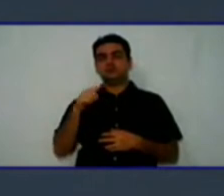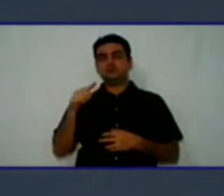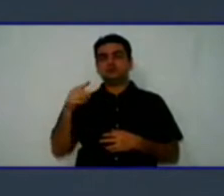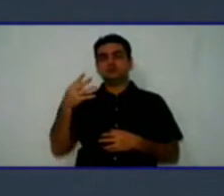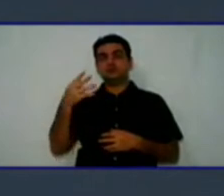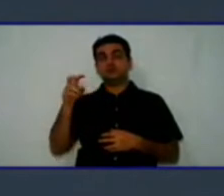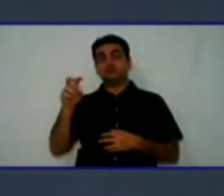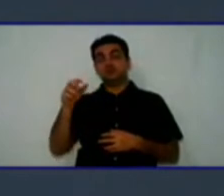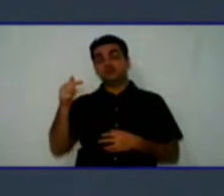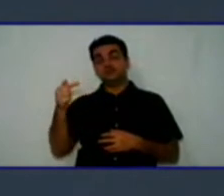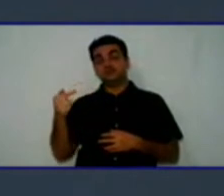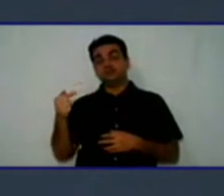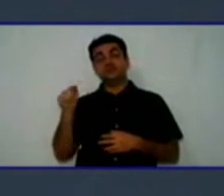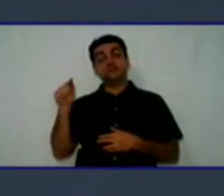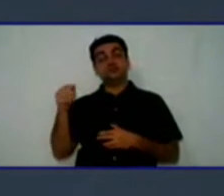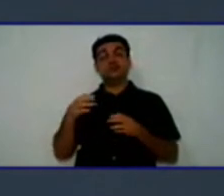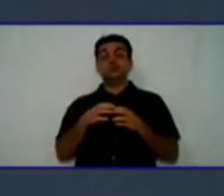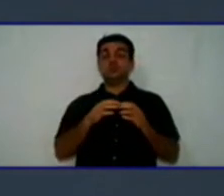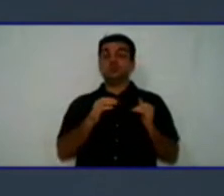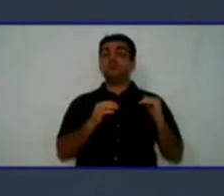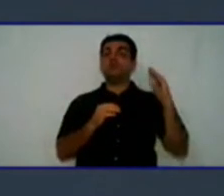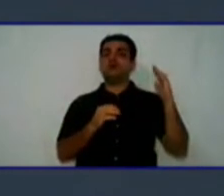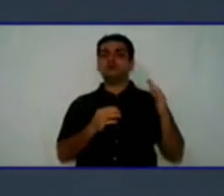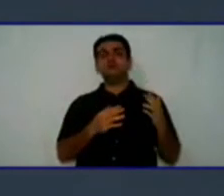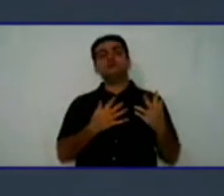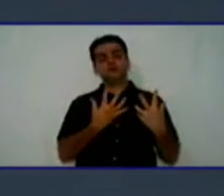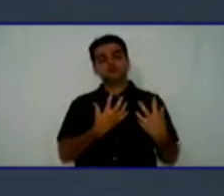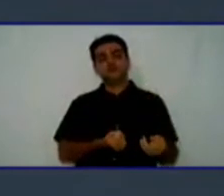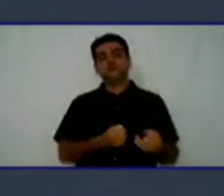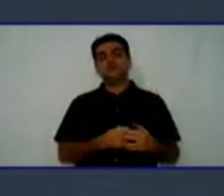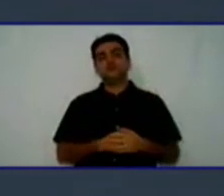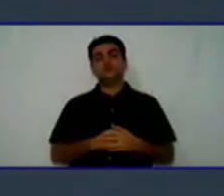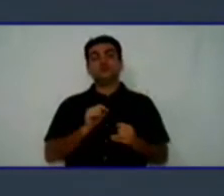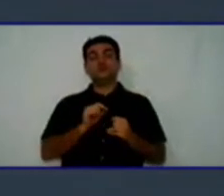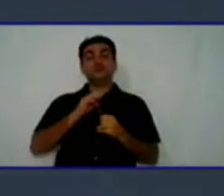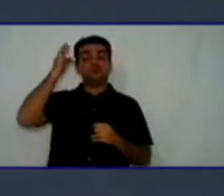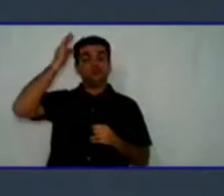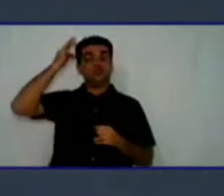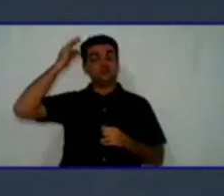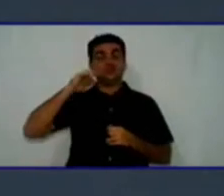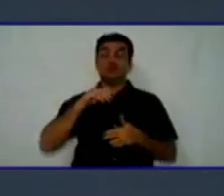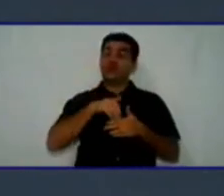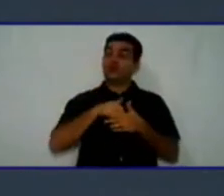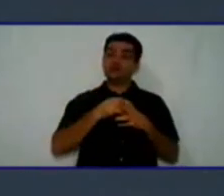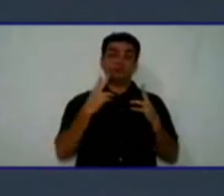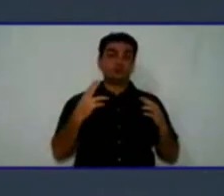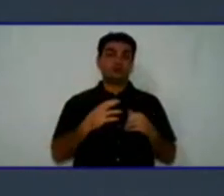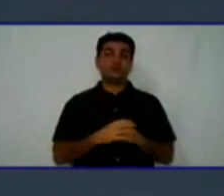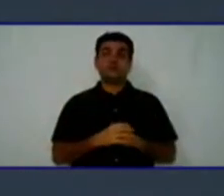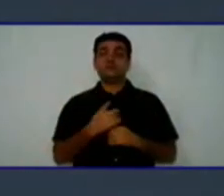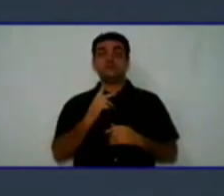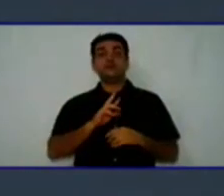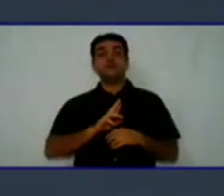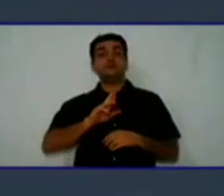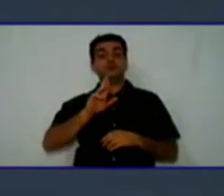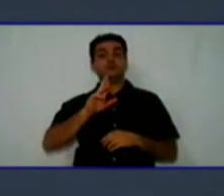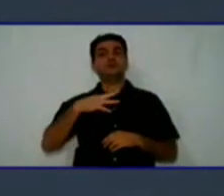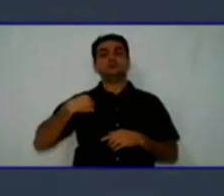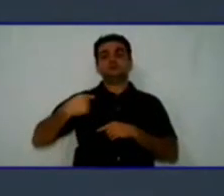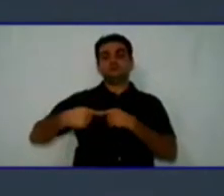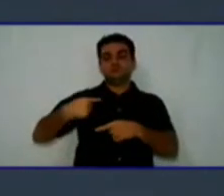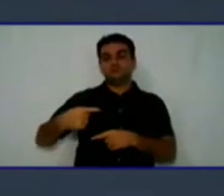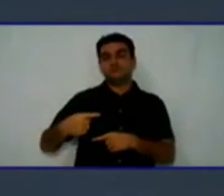0603-524-57, que o tribunal, por maioria, teria perfilhado essa tese na mesma eleição de que a responsabilidade